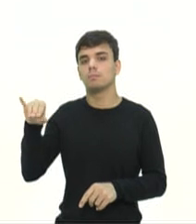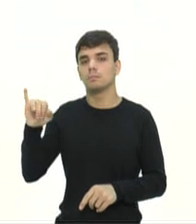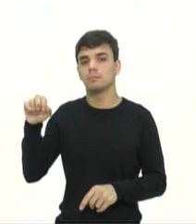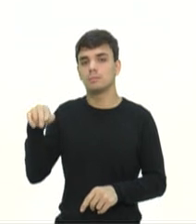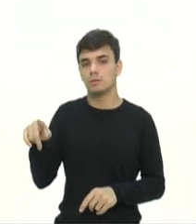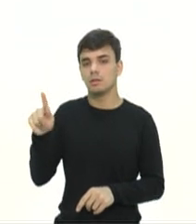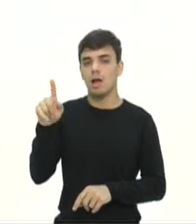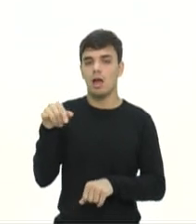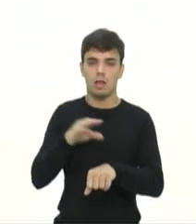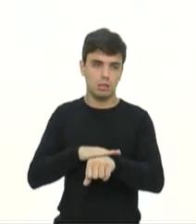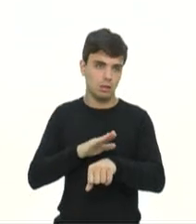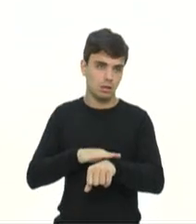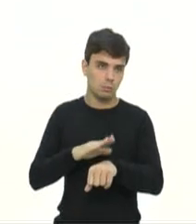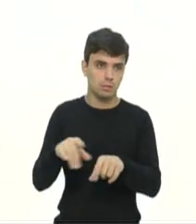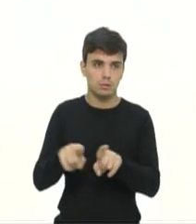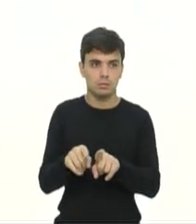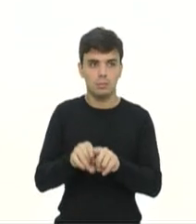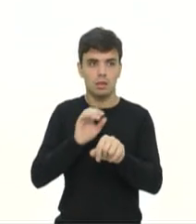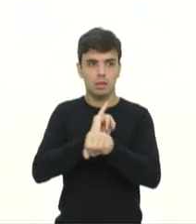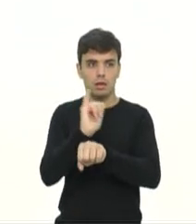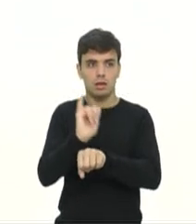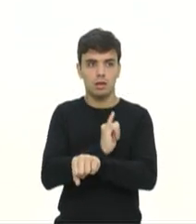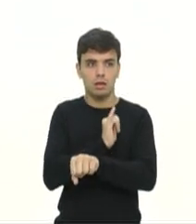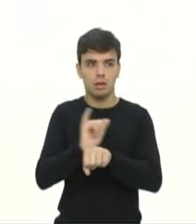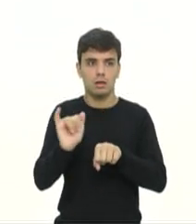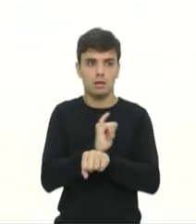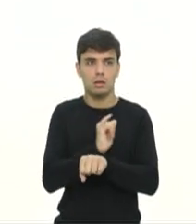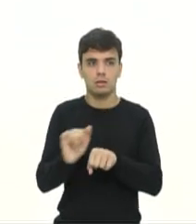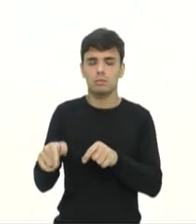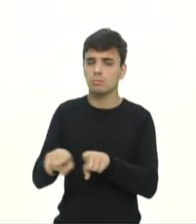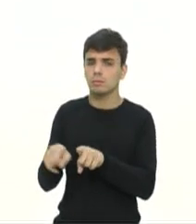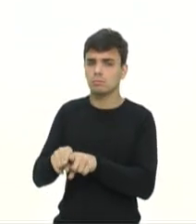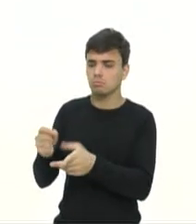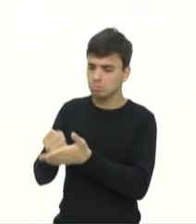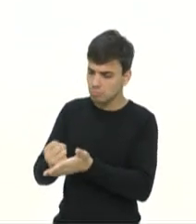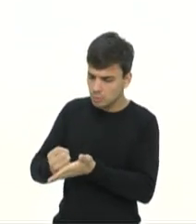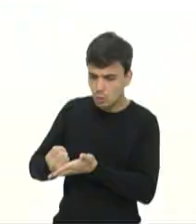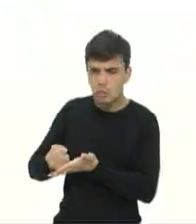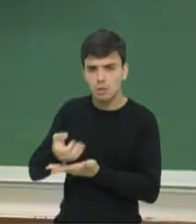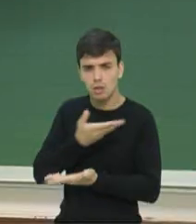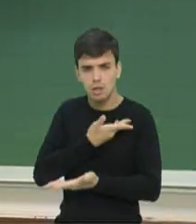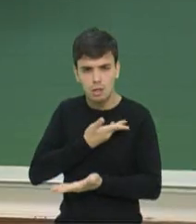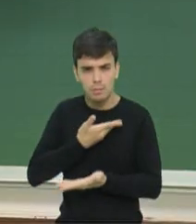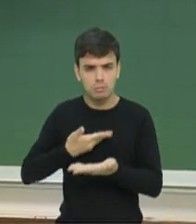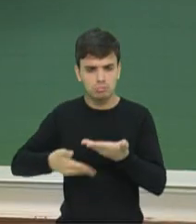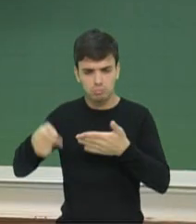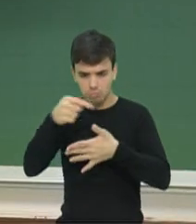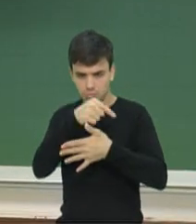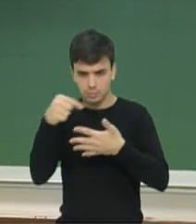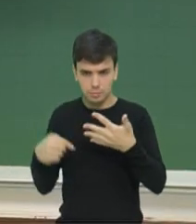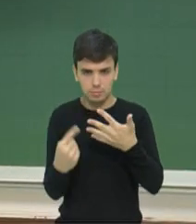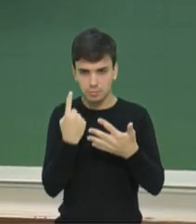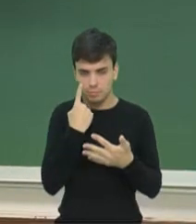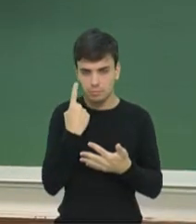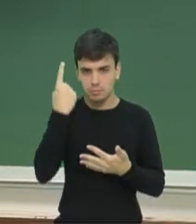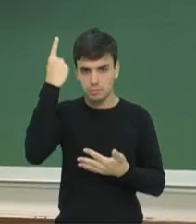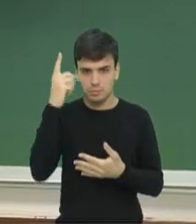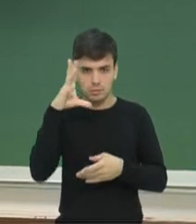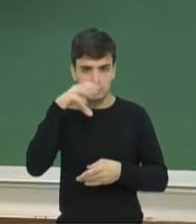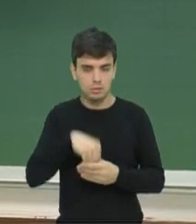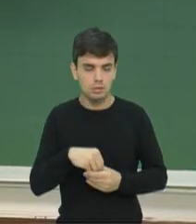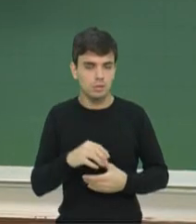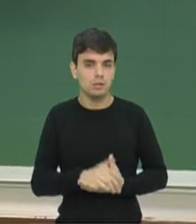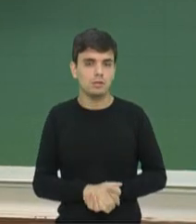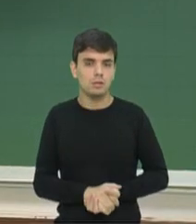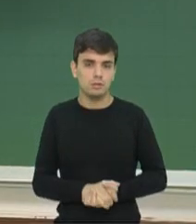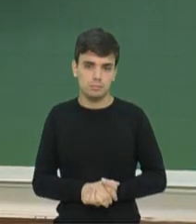técnica, estratégia, camaradagem e controle, né? Então são as exigências dentro da competição do karatê, né, que